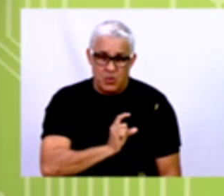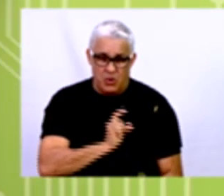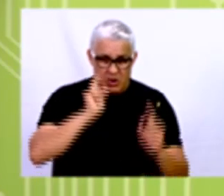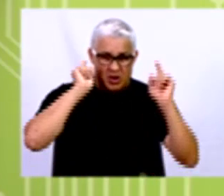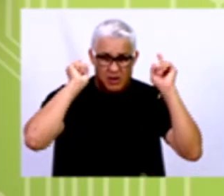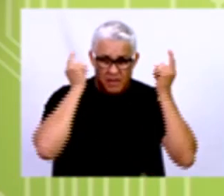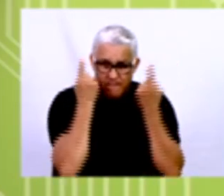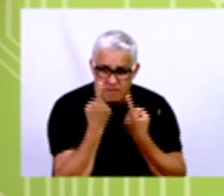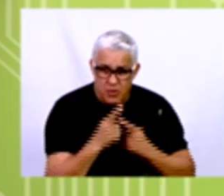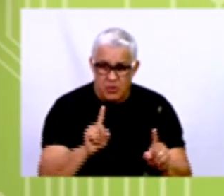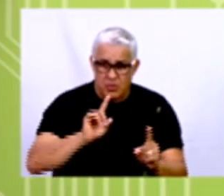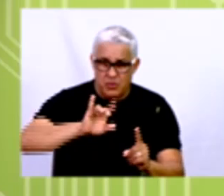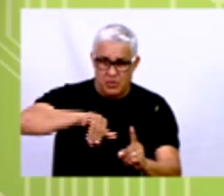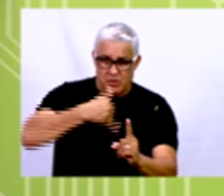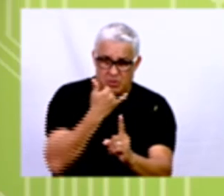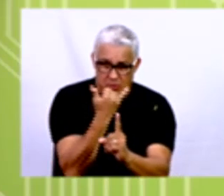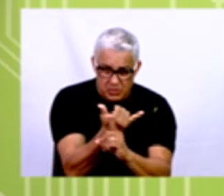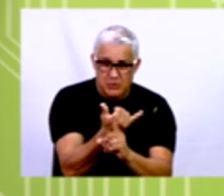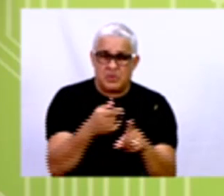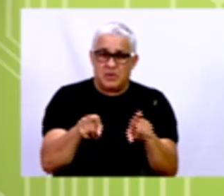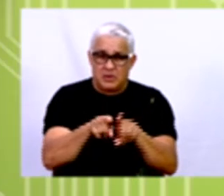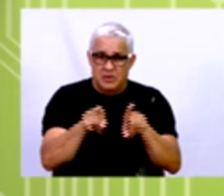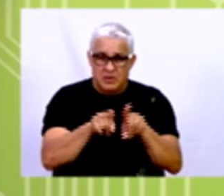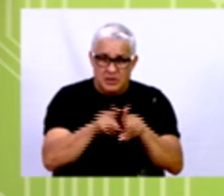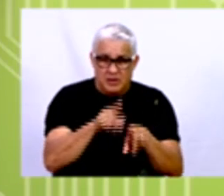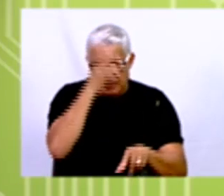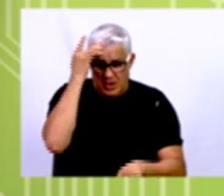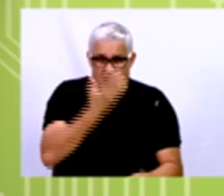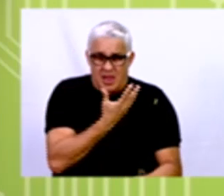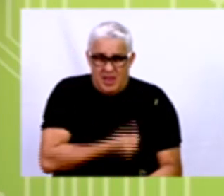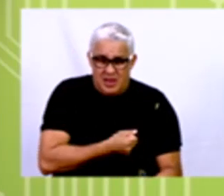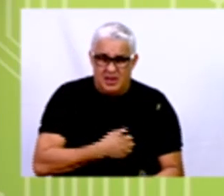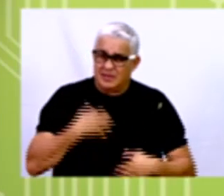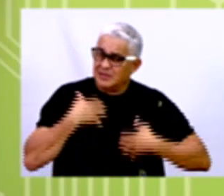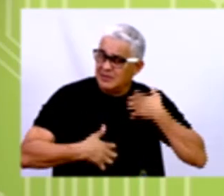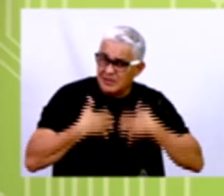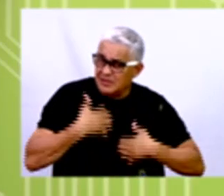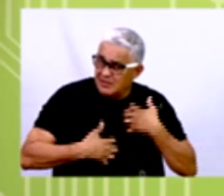causar um bullying na pessoa, provocar um mal-estar, você pode